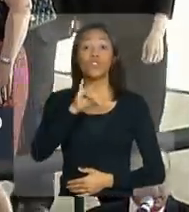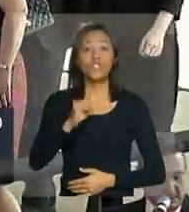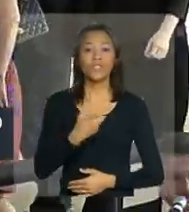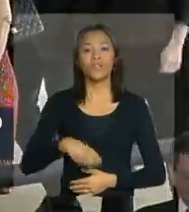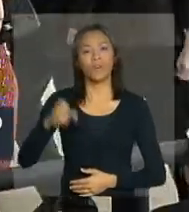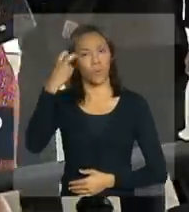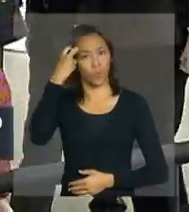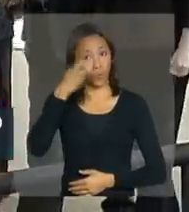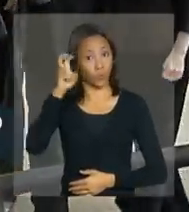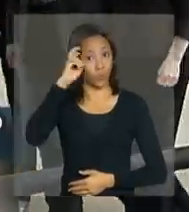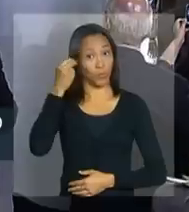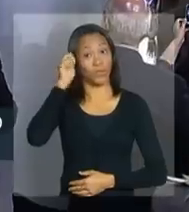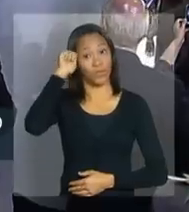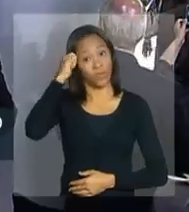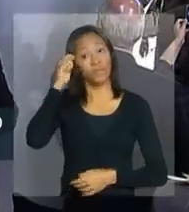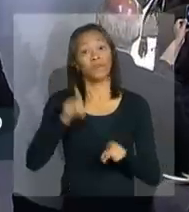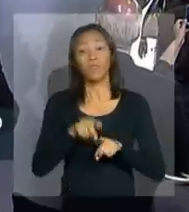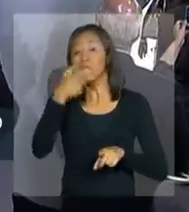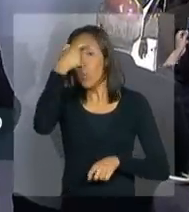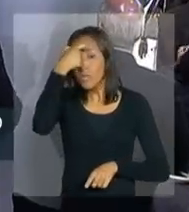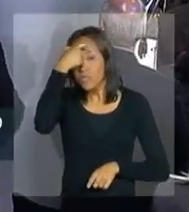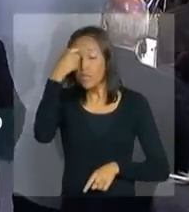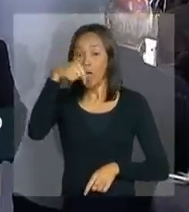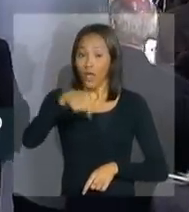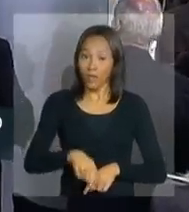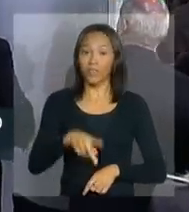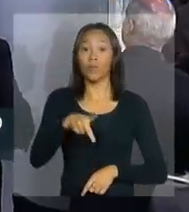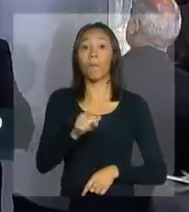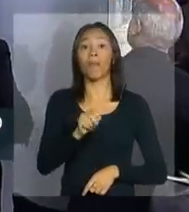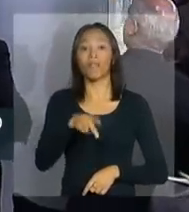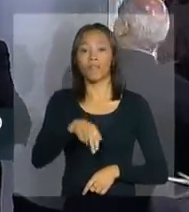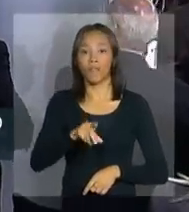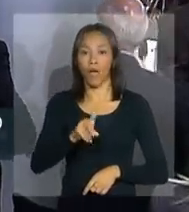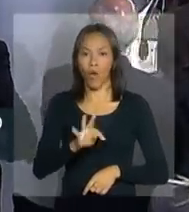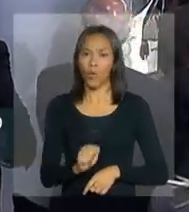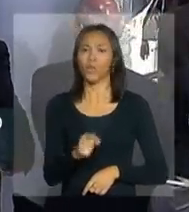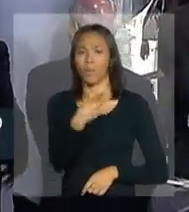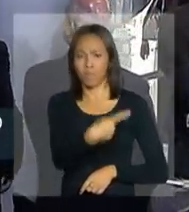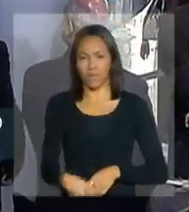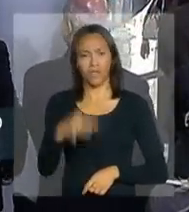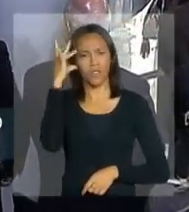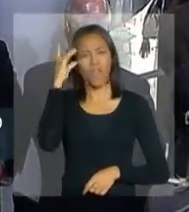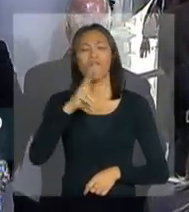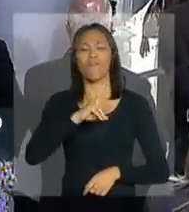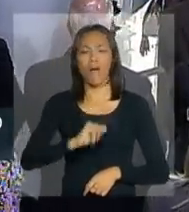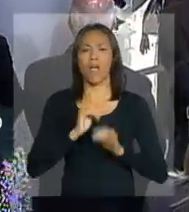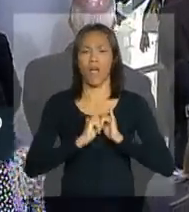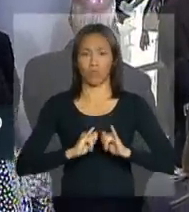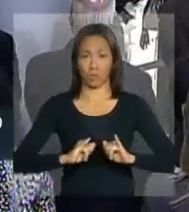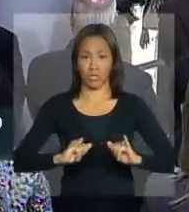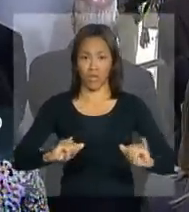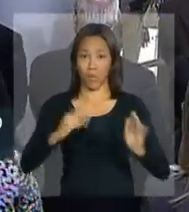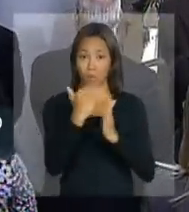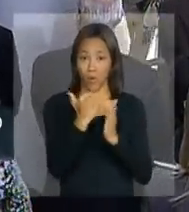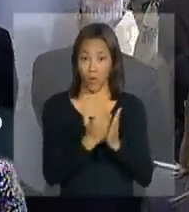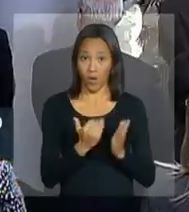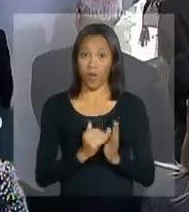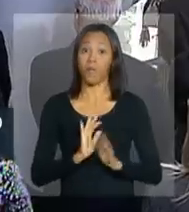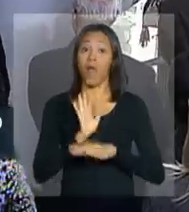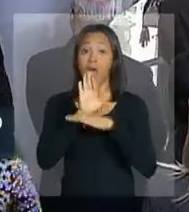Negra nesta solenidade no Palácio do Planalto a presidenta dma Russe vai anunciar ações